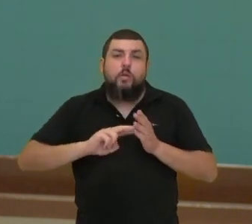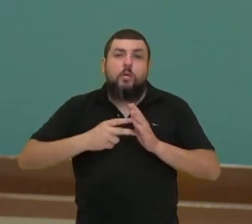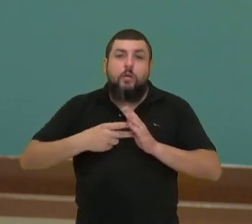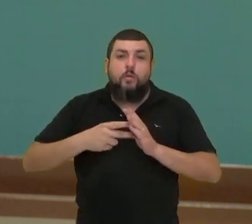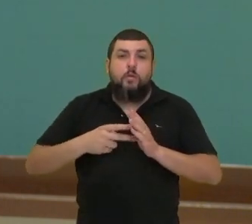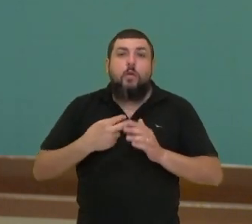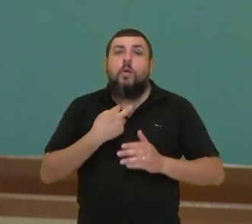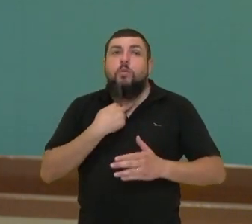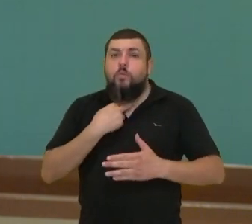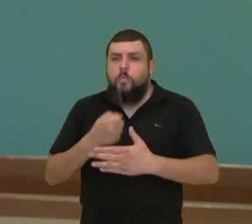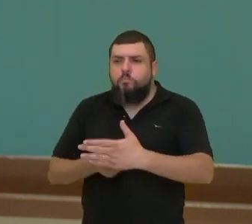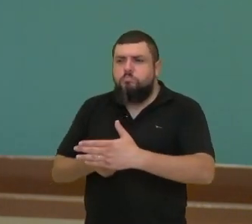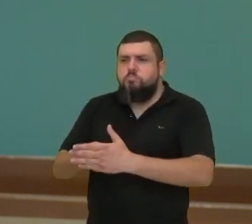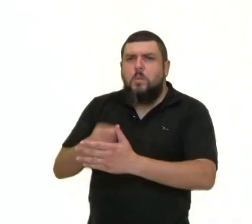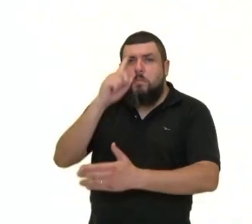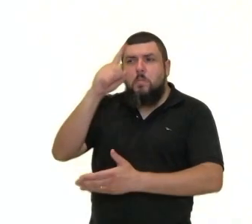empresa.